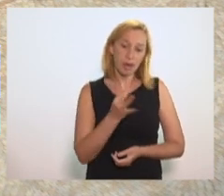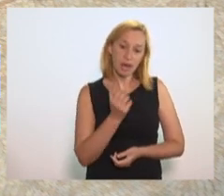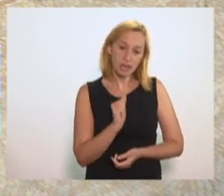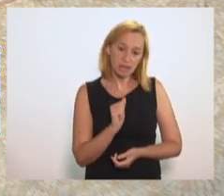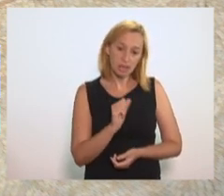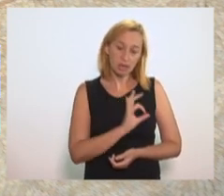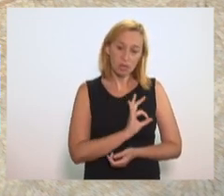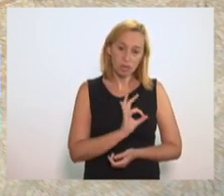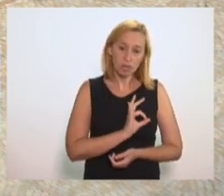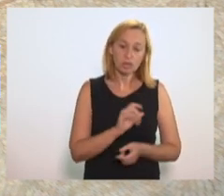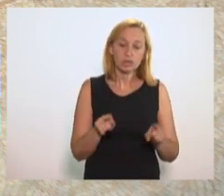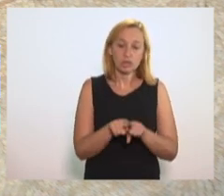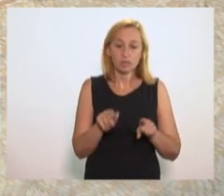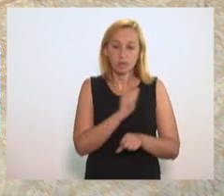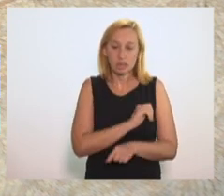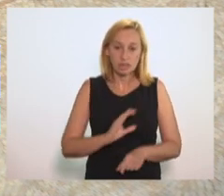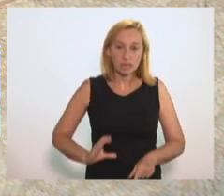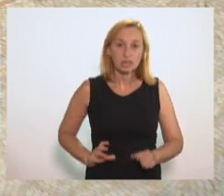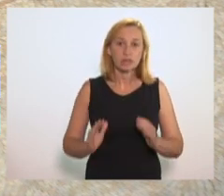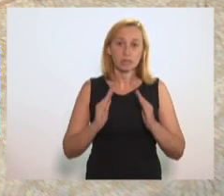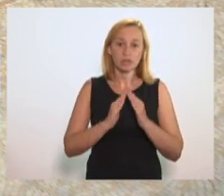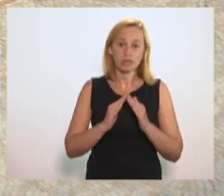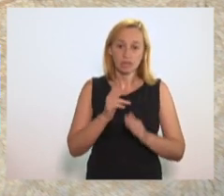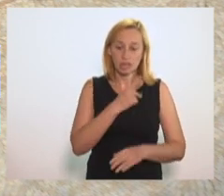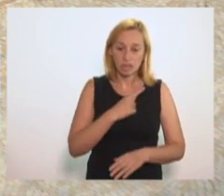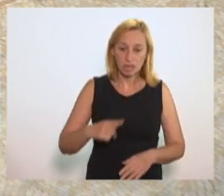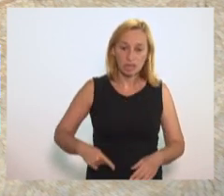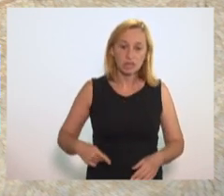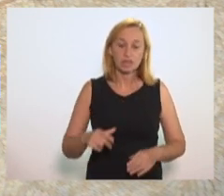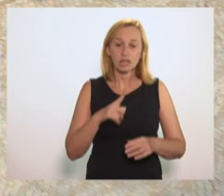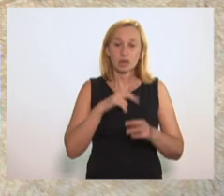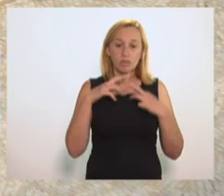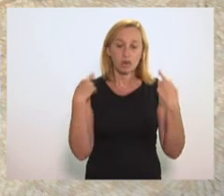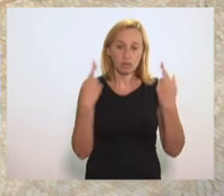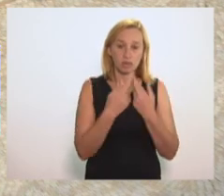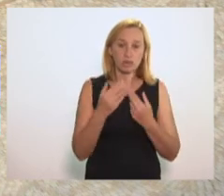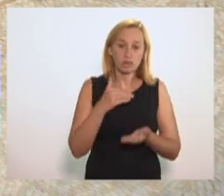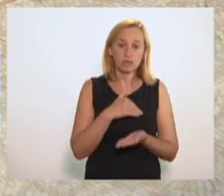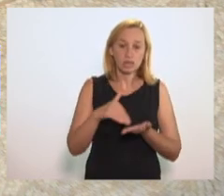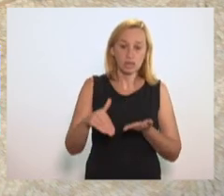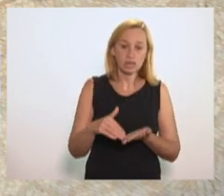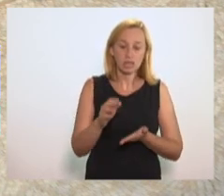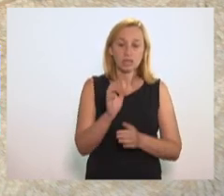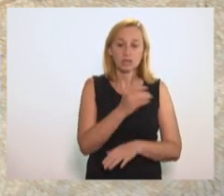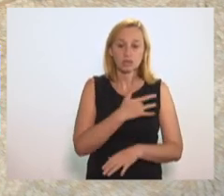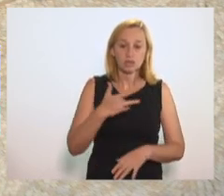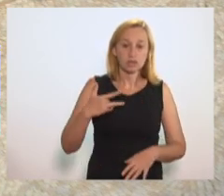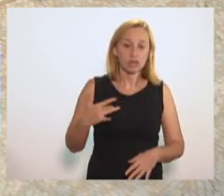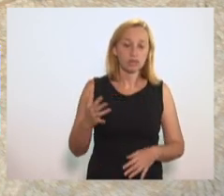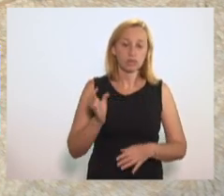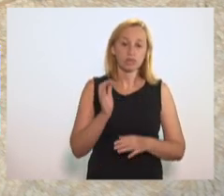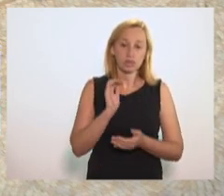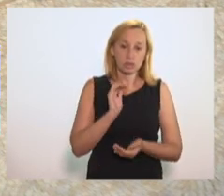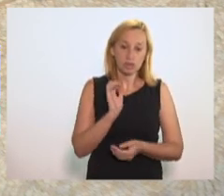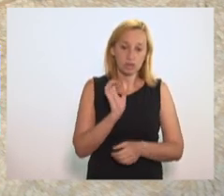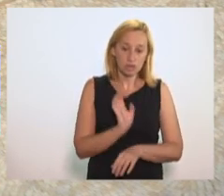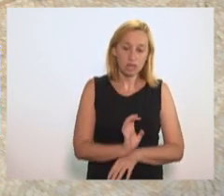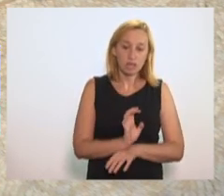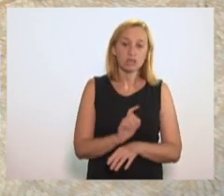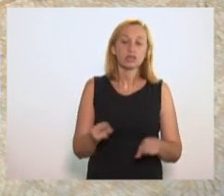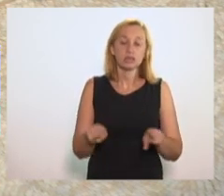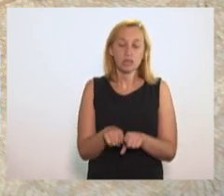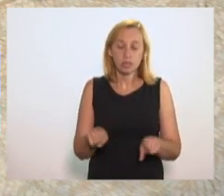provocar o deputado André Siliano presidente da casa para que ele promova uma reunião com o secretário de estado de saúde quem sabe também